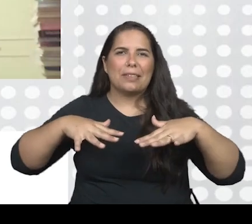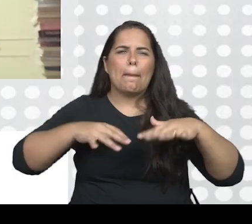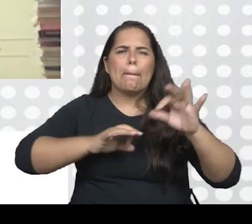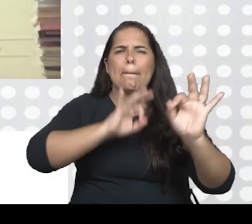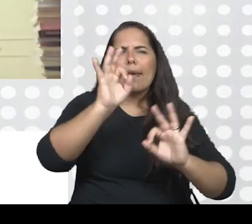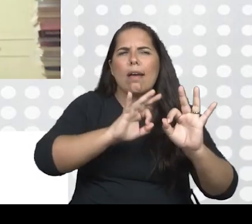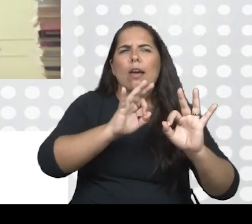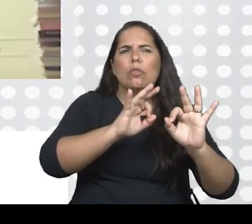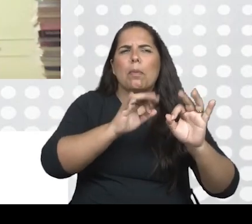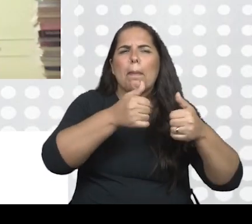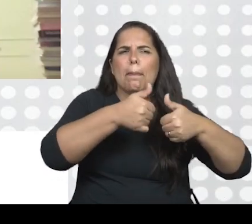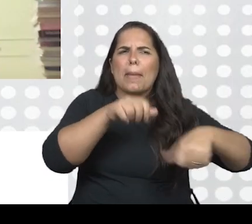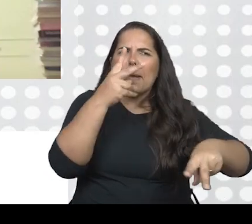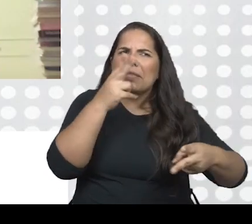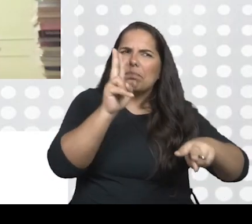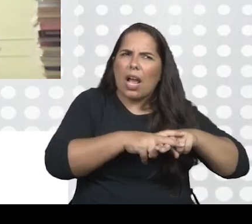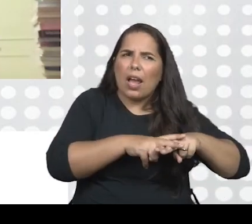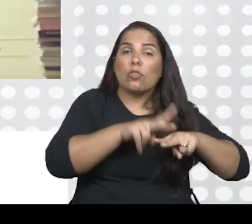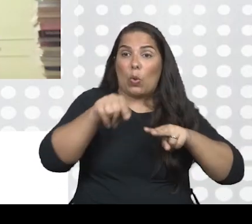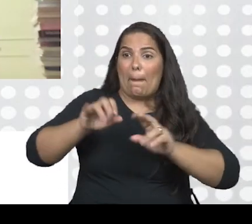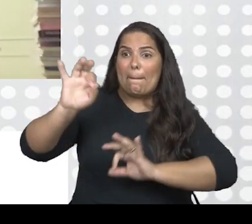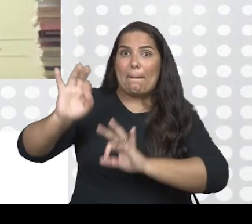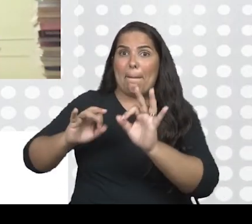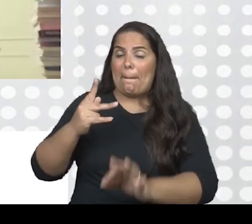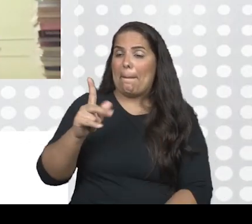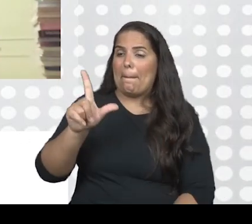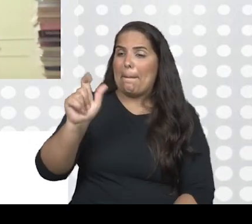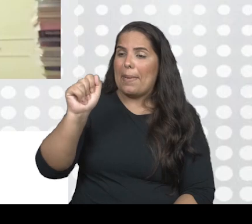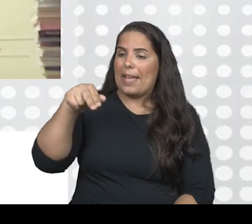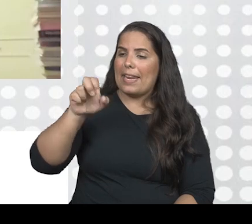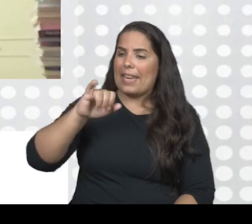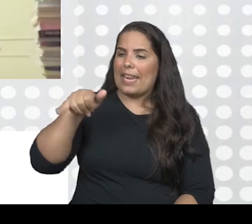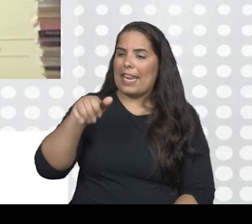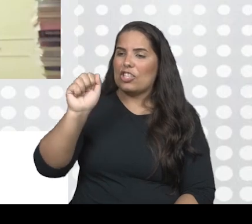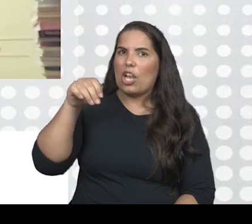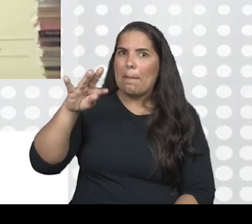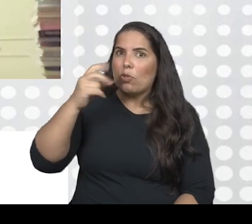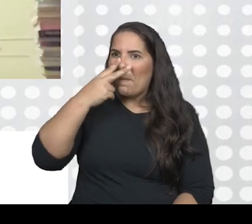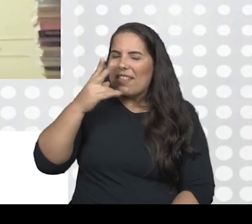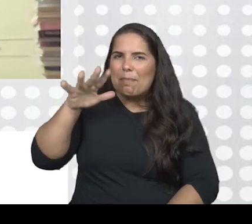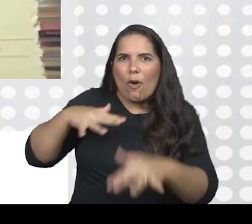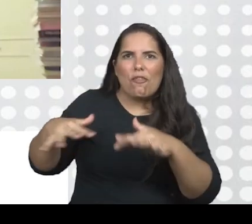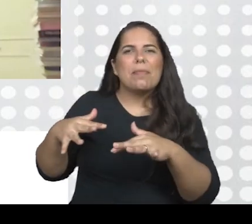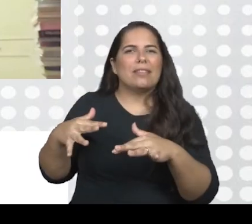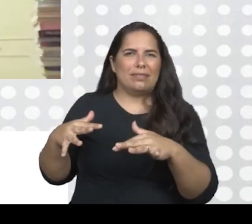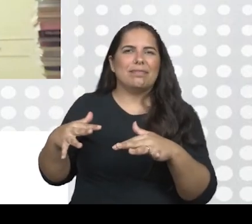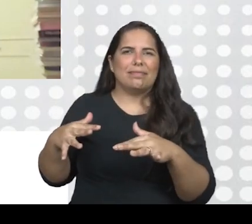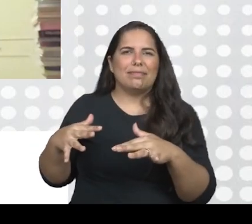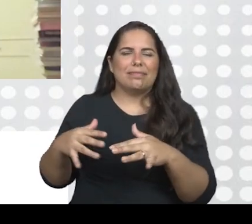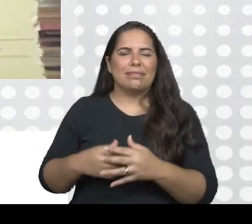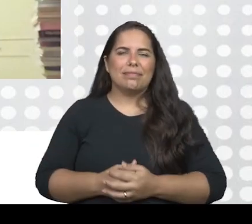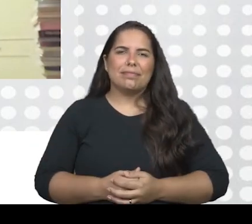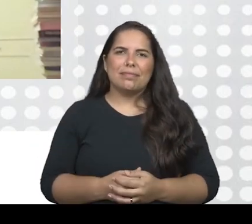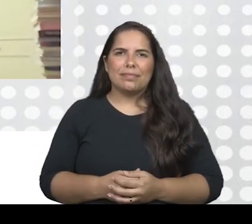uma coisa mais estática e o planejamento dá essa ideia, então, de movimento.